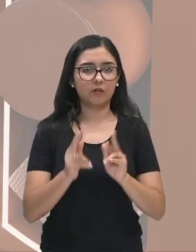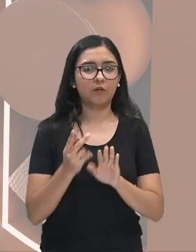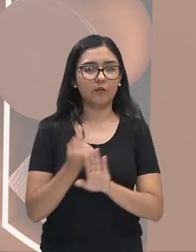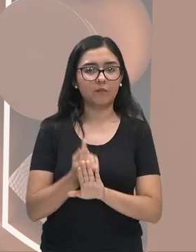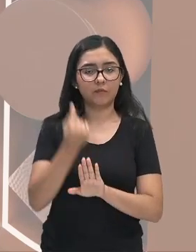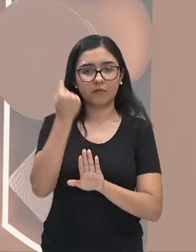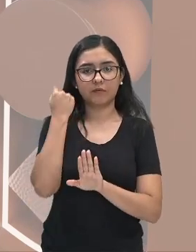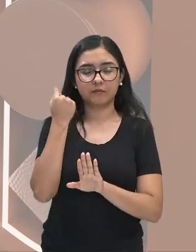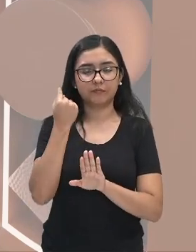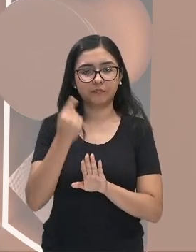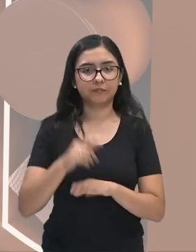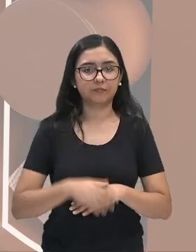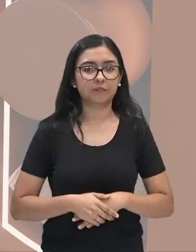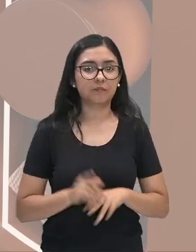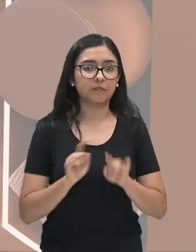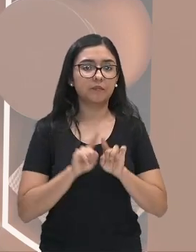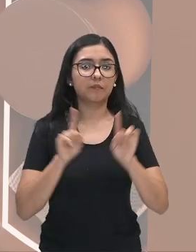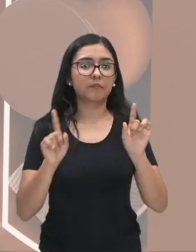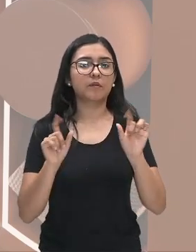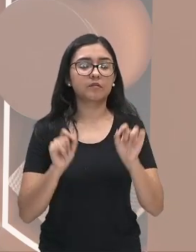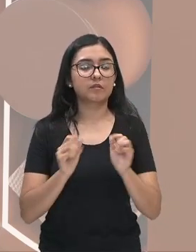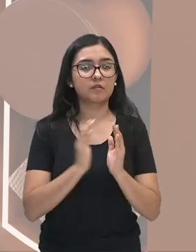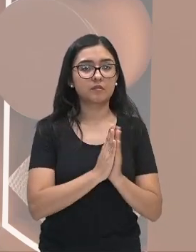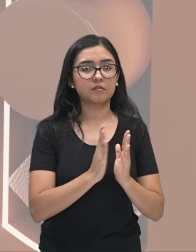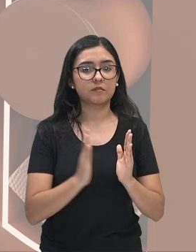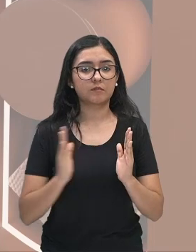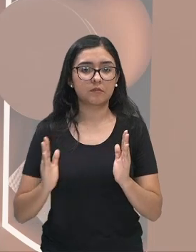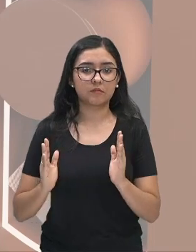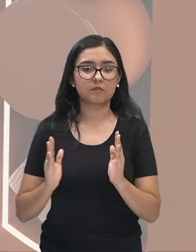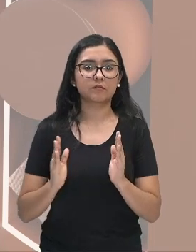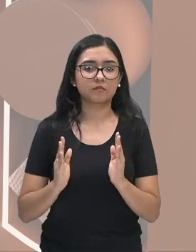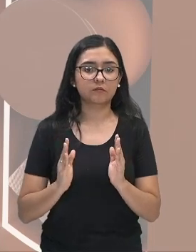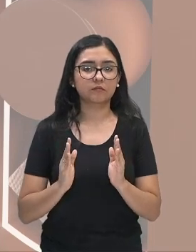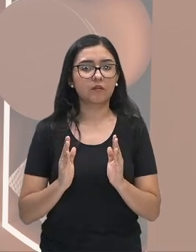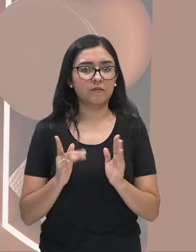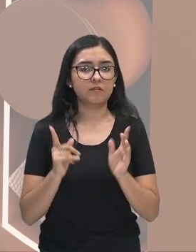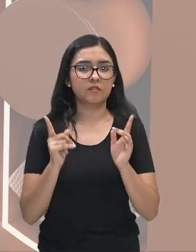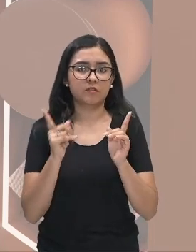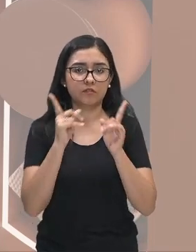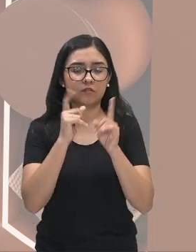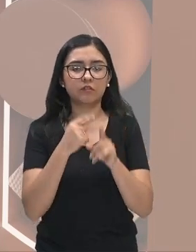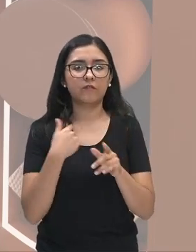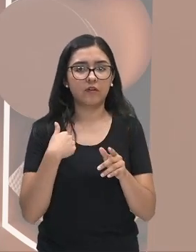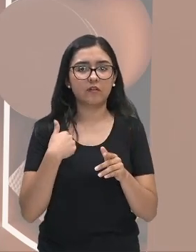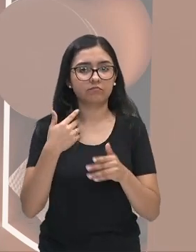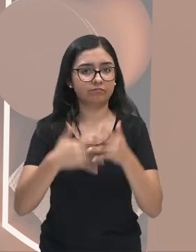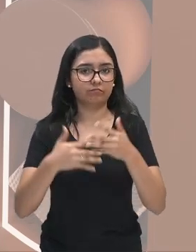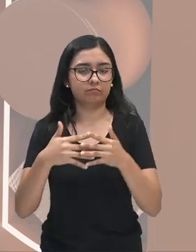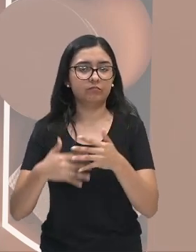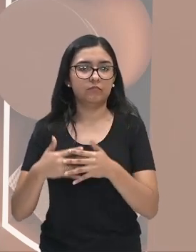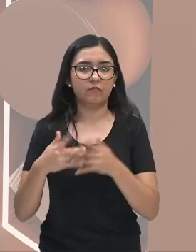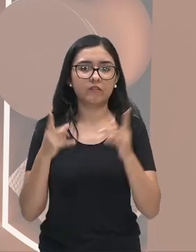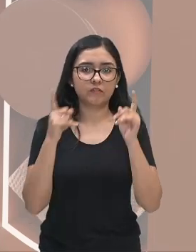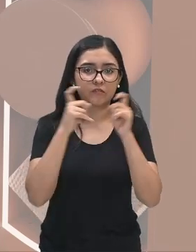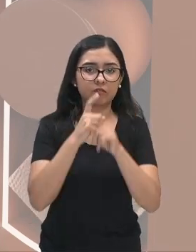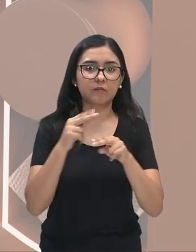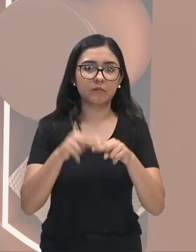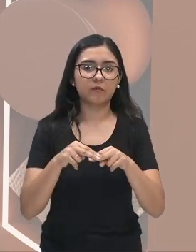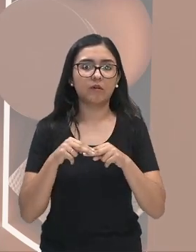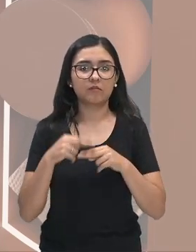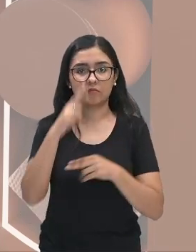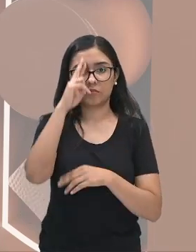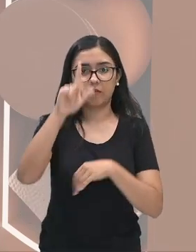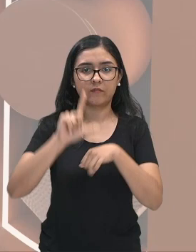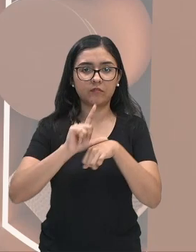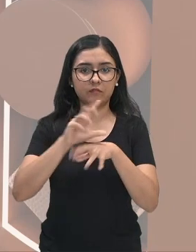novamente colônia. Porém, esse processo ele vai ser dificultado, né, porque as elites aqui no Brasil já